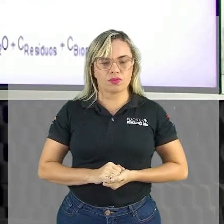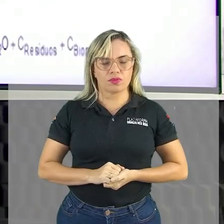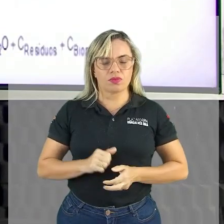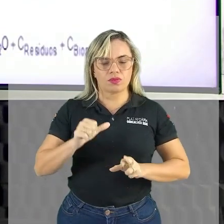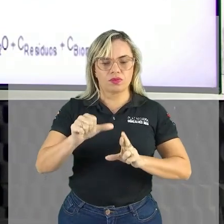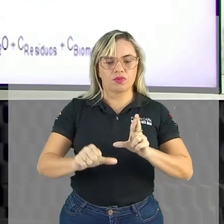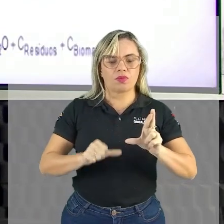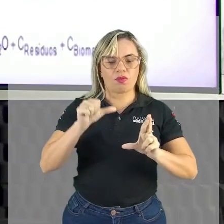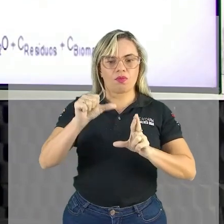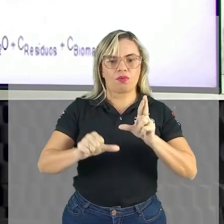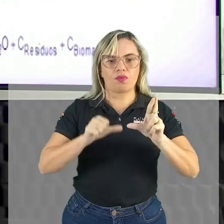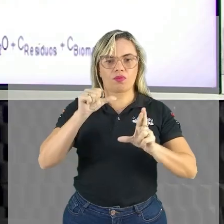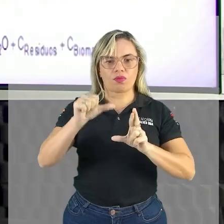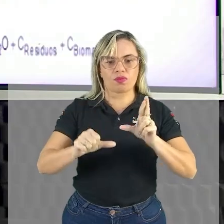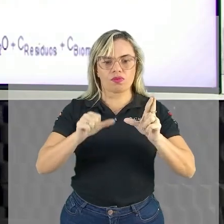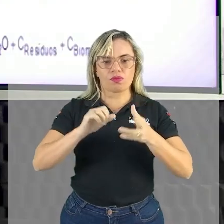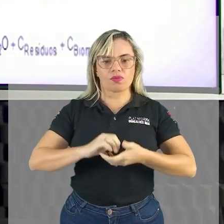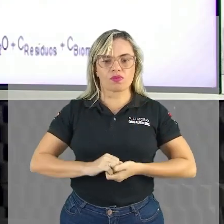Tá assim.